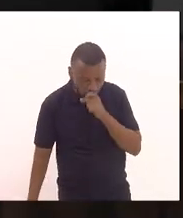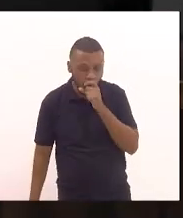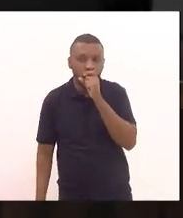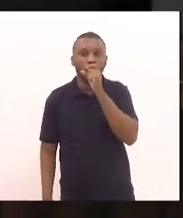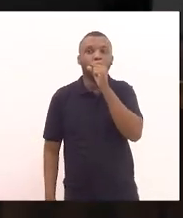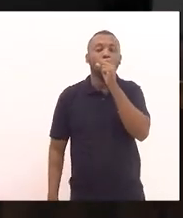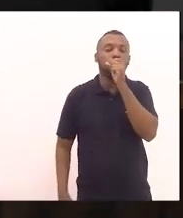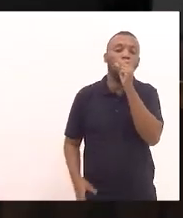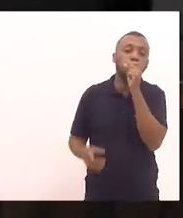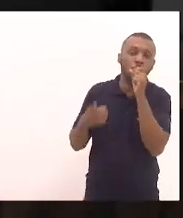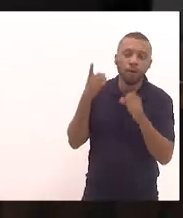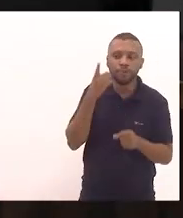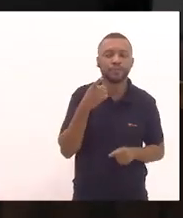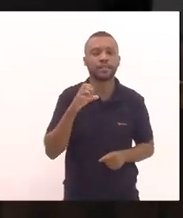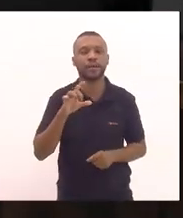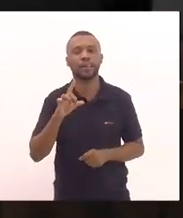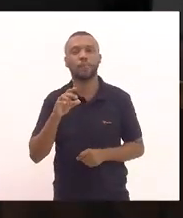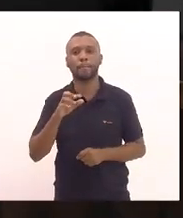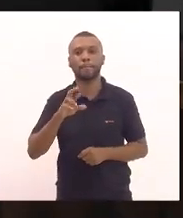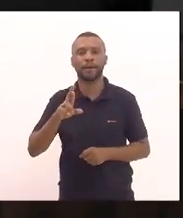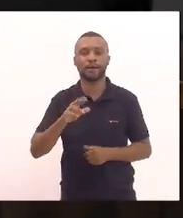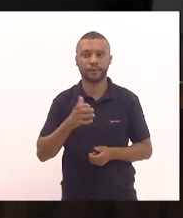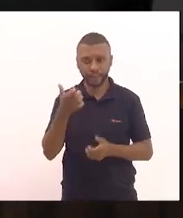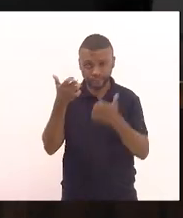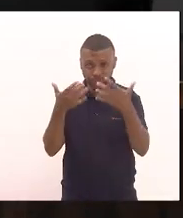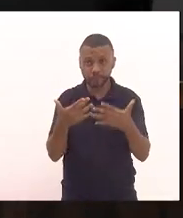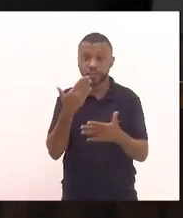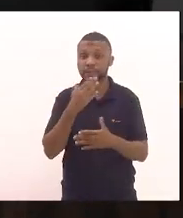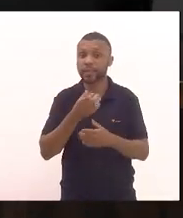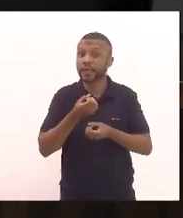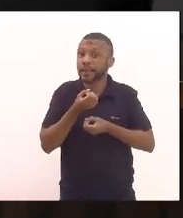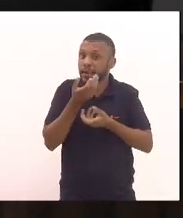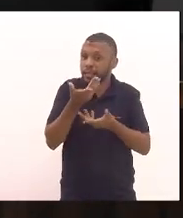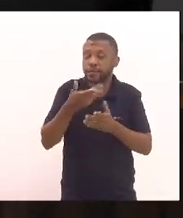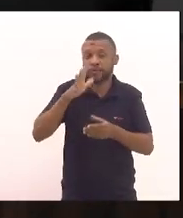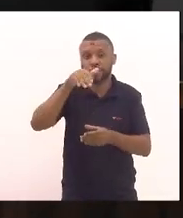Deputado Eliomar, quer falar? Declaração. Declaração de voto.